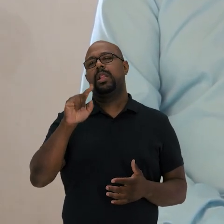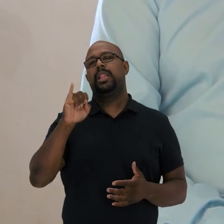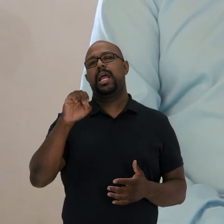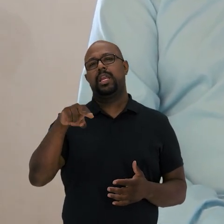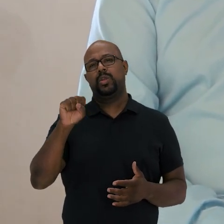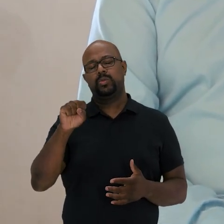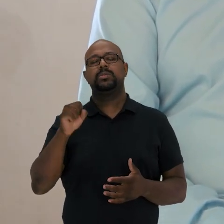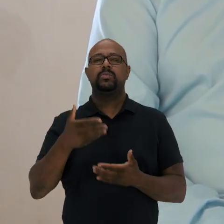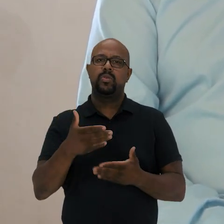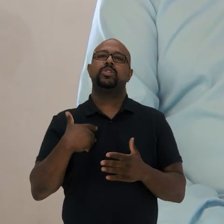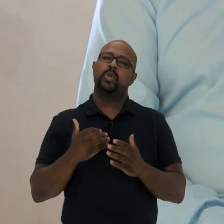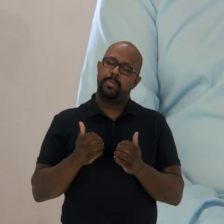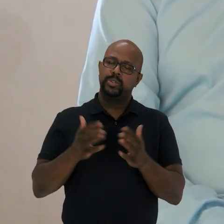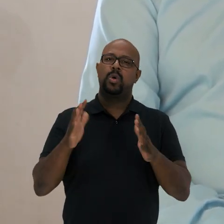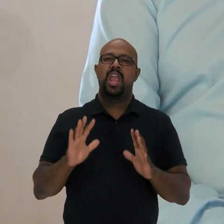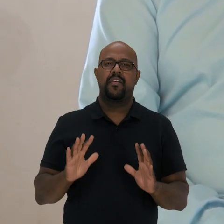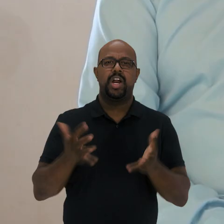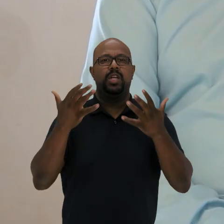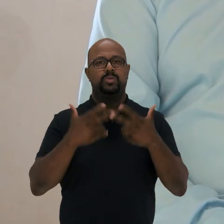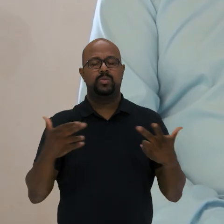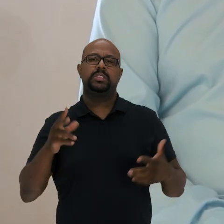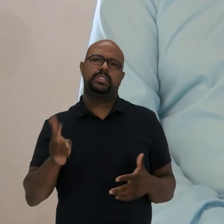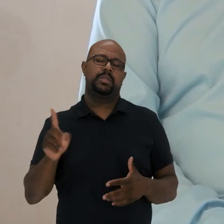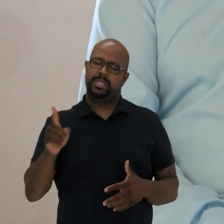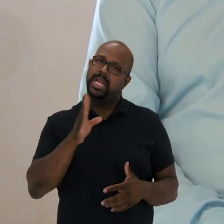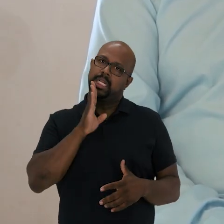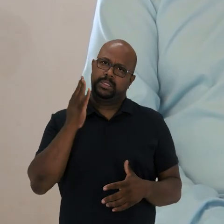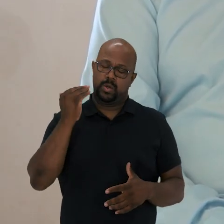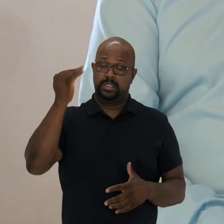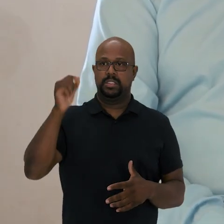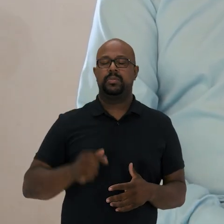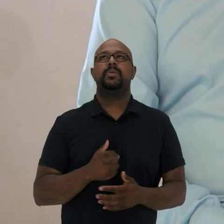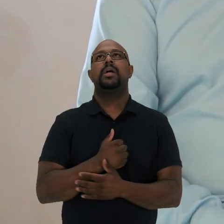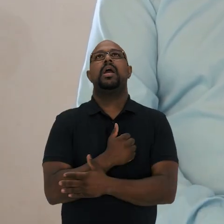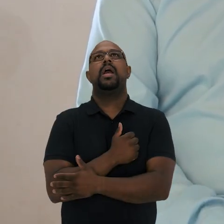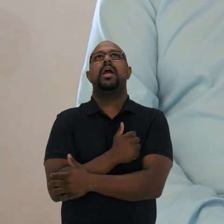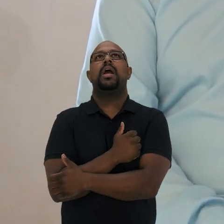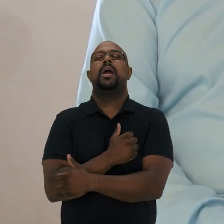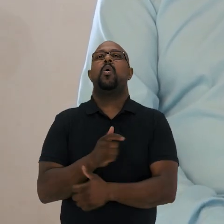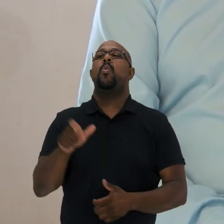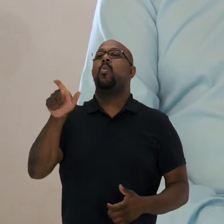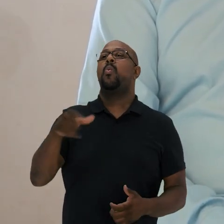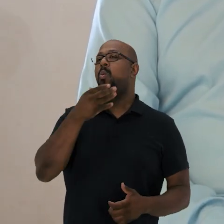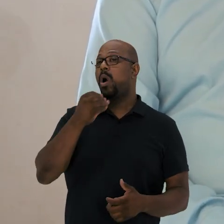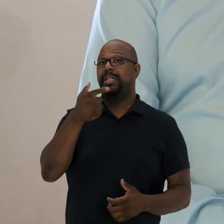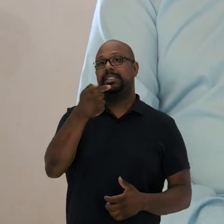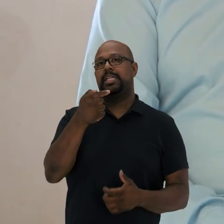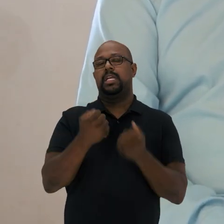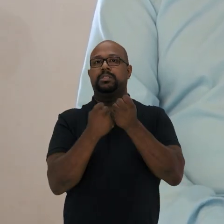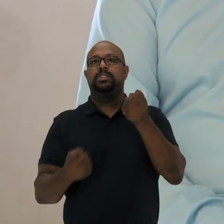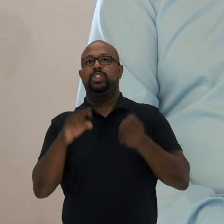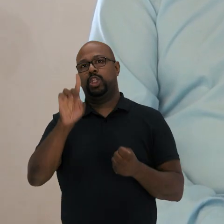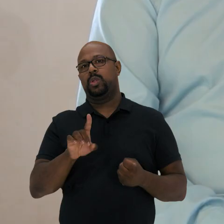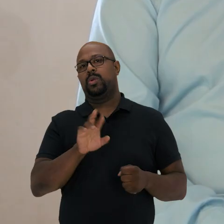a gente começou a fazer eventos e ele era conhecido, o homem das 7 diretorias, né?